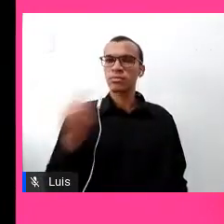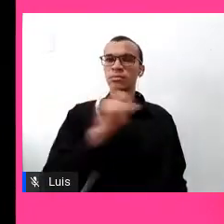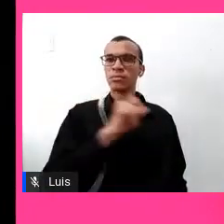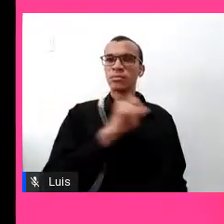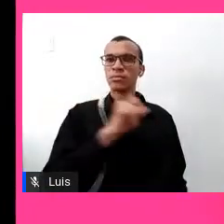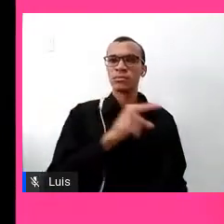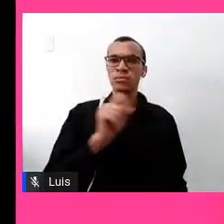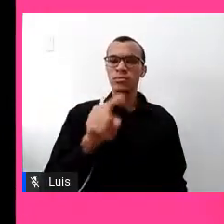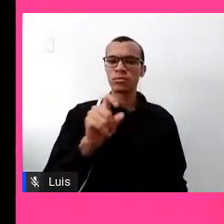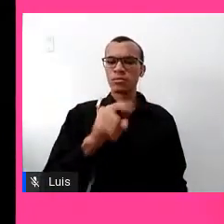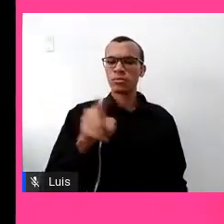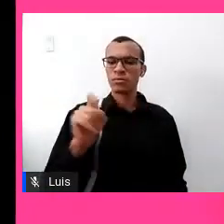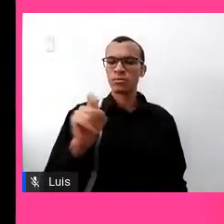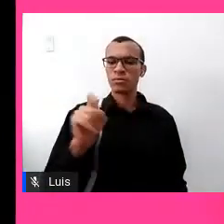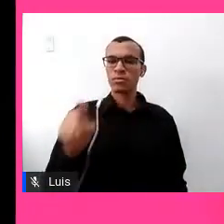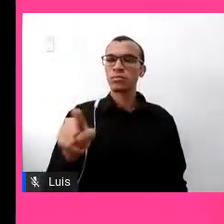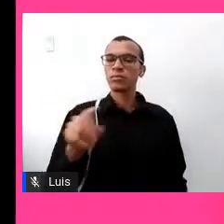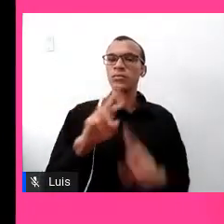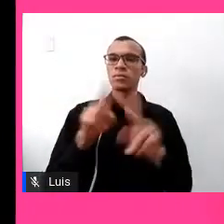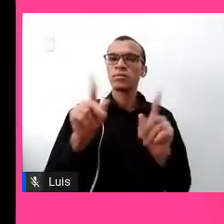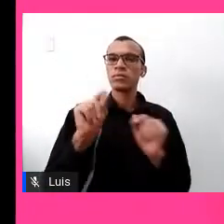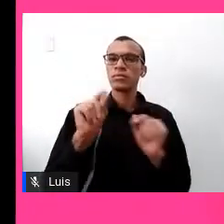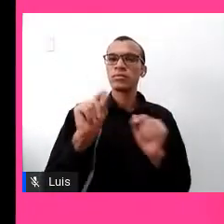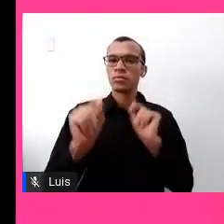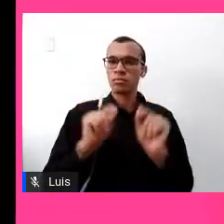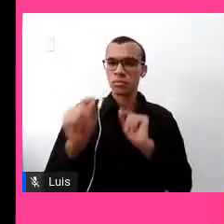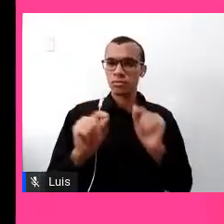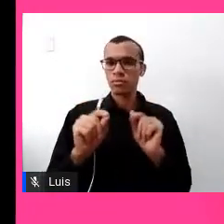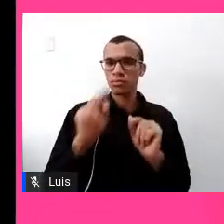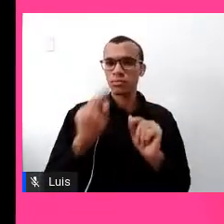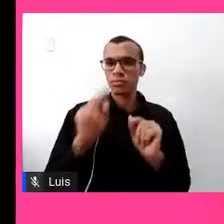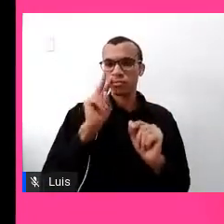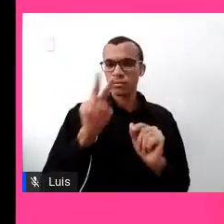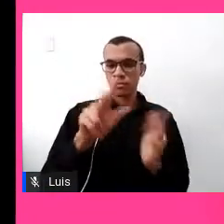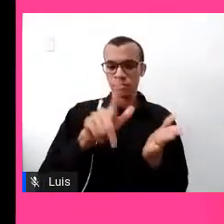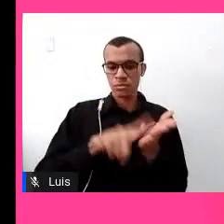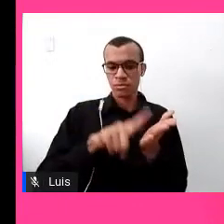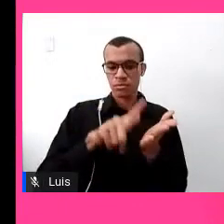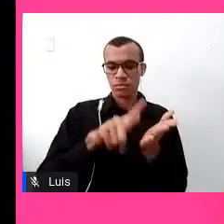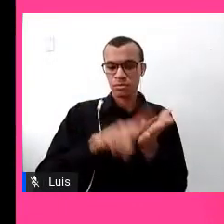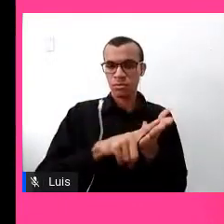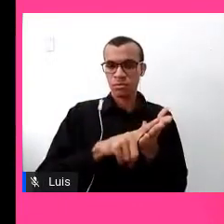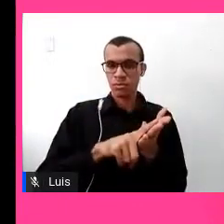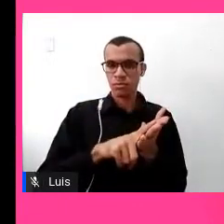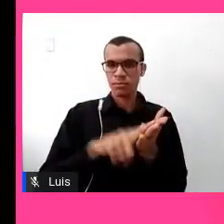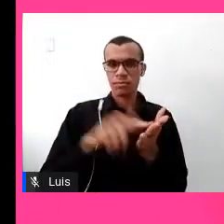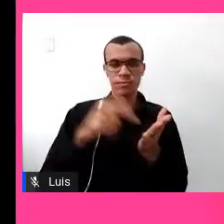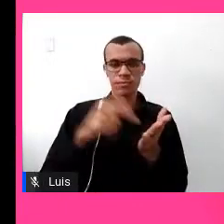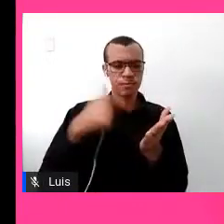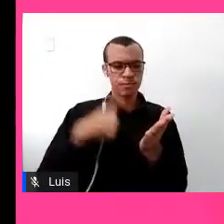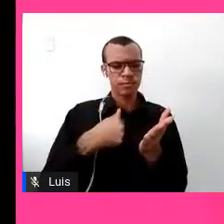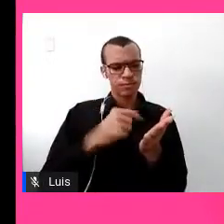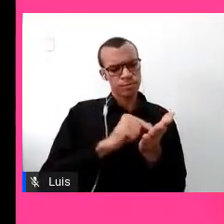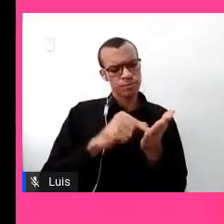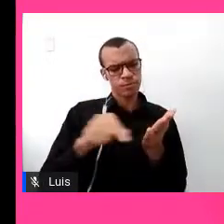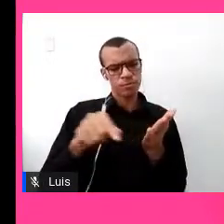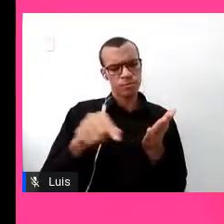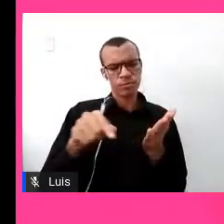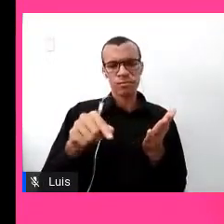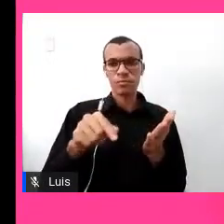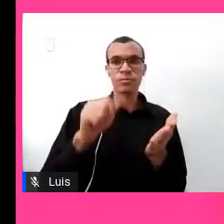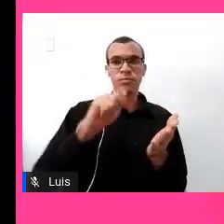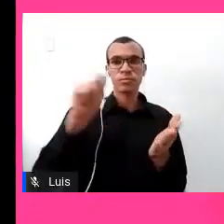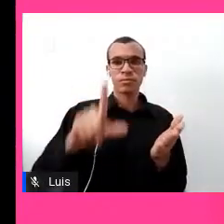diferença? Estou olhando para o papel. O que eu risquei de azul, eu vou